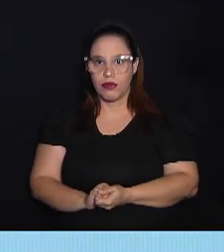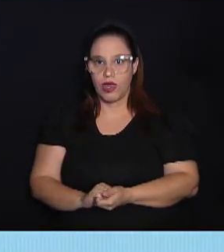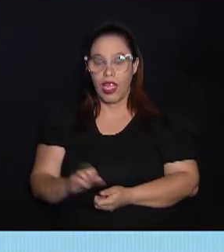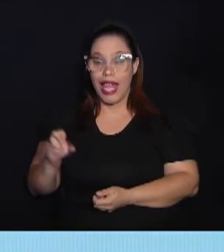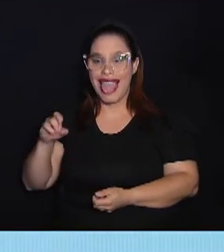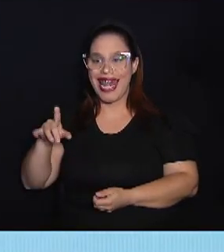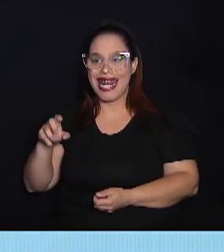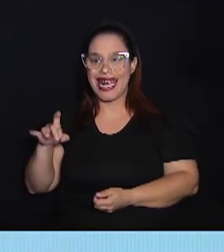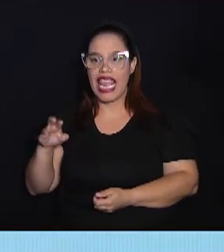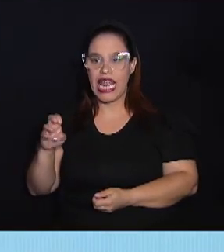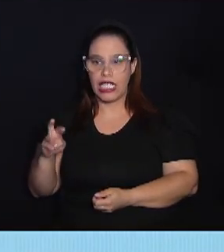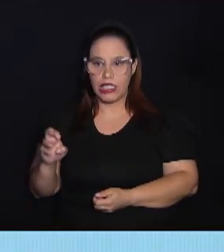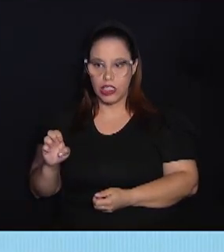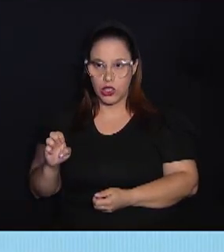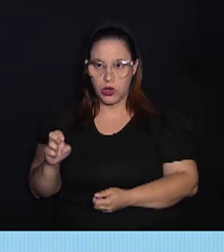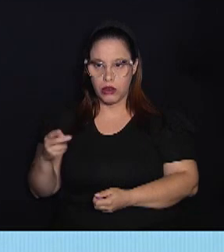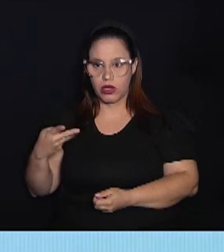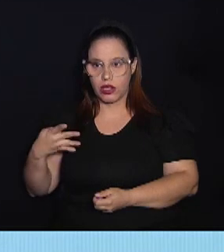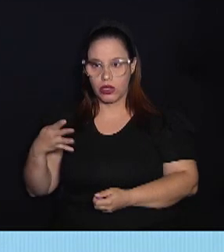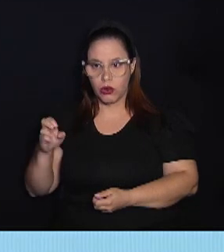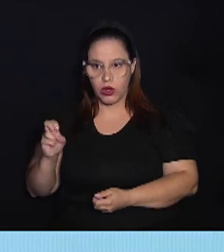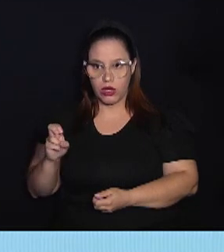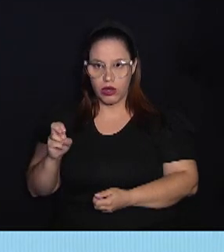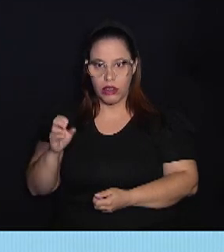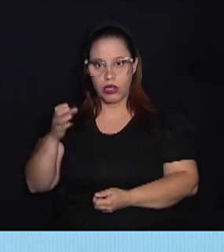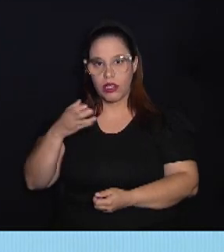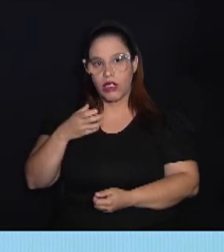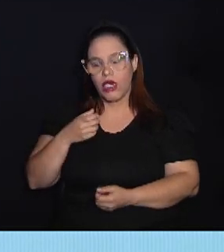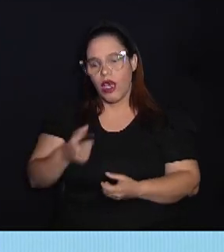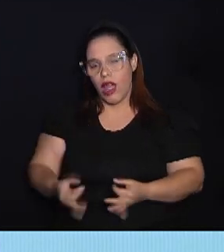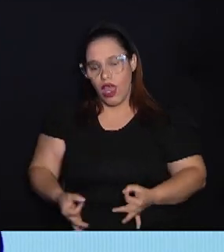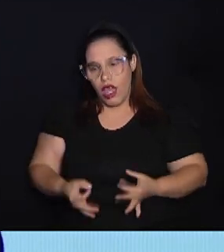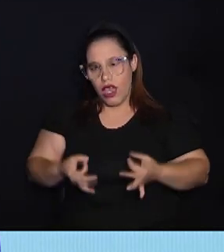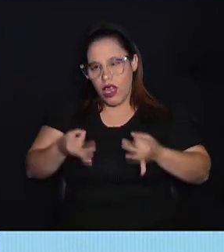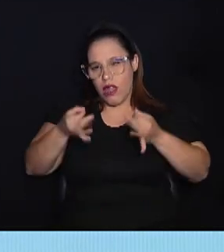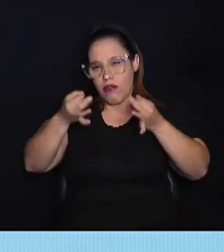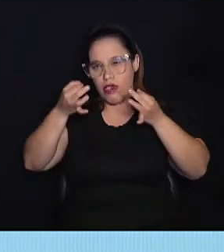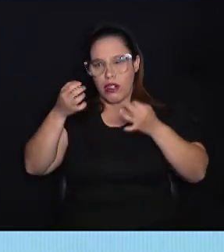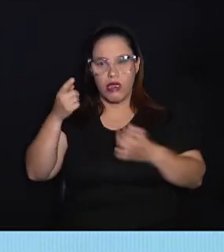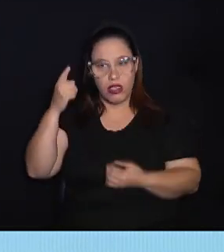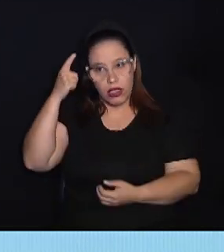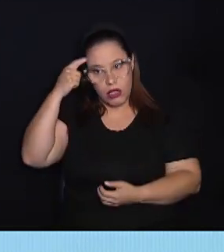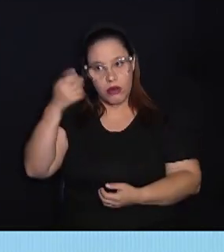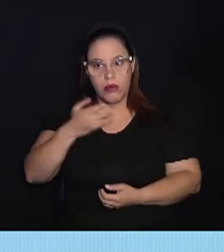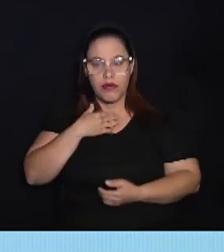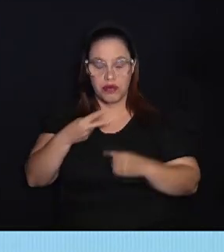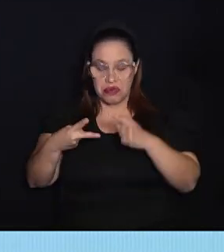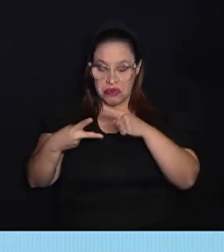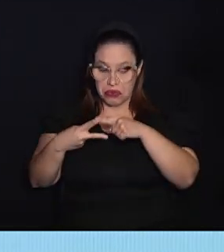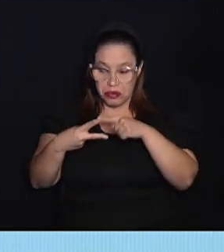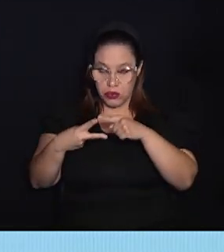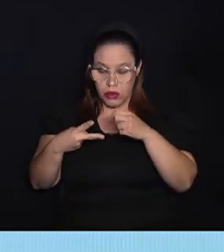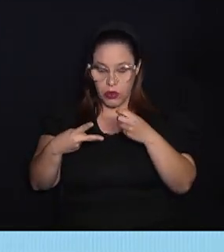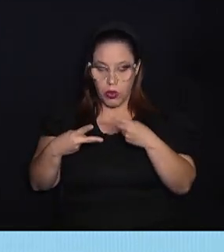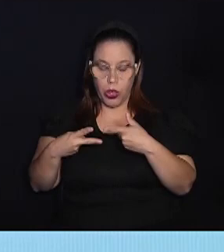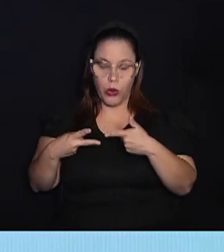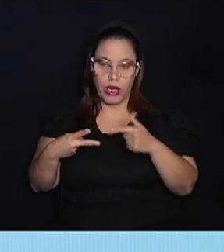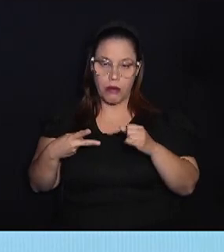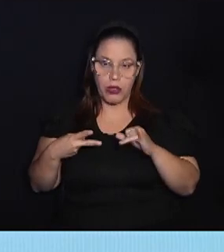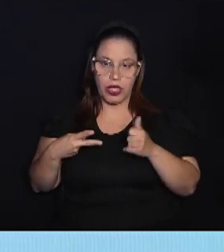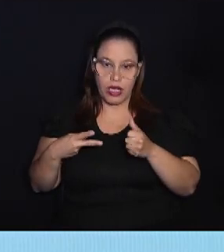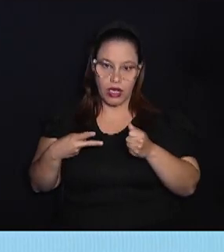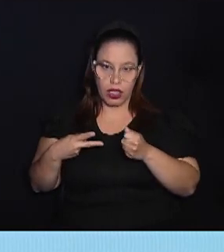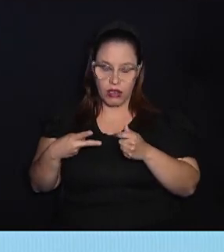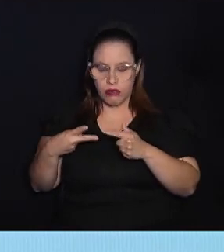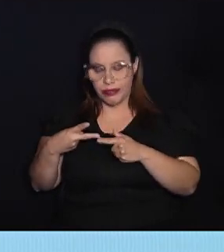Elisete, de 58 anos, teve o câncer de cabeça e pescoço em duas ocasiões. Uma em 2016 e outra